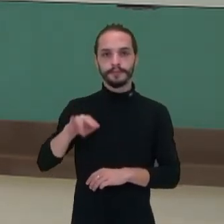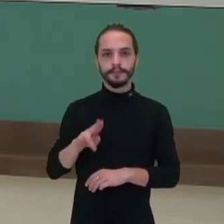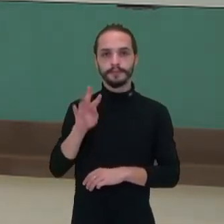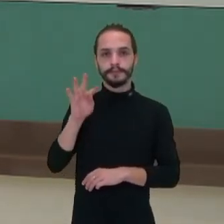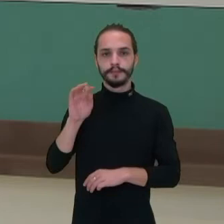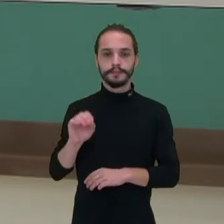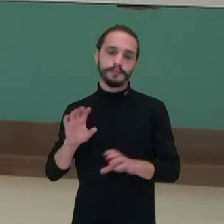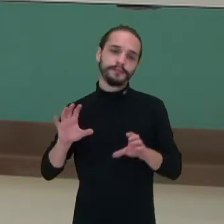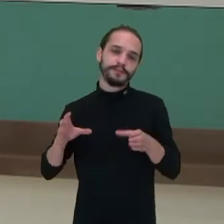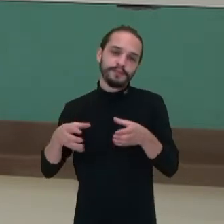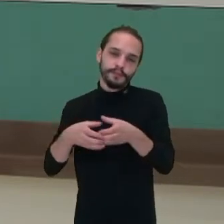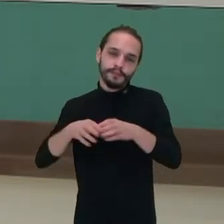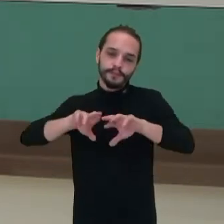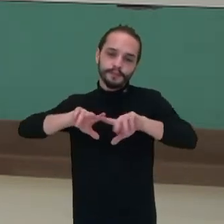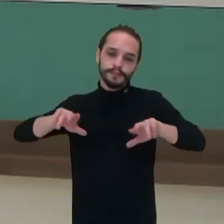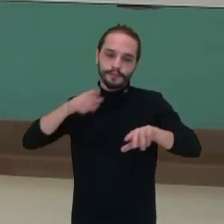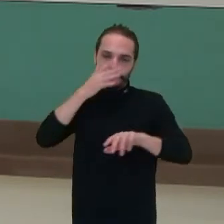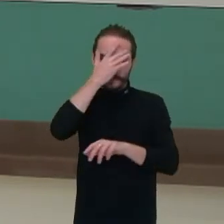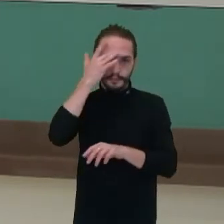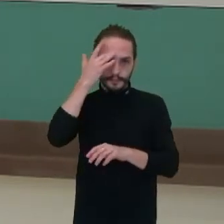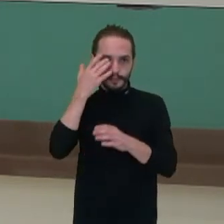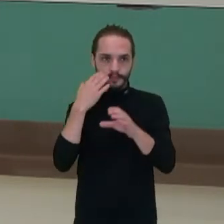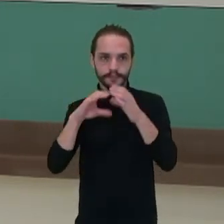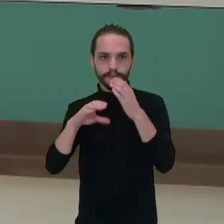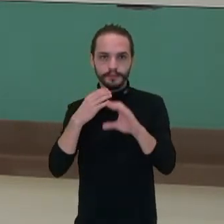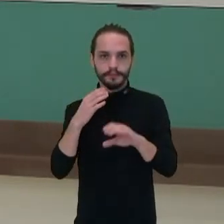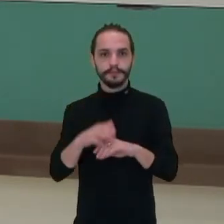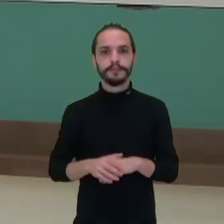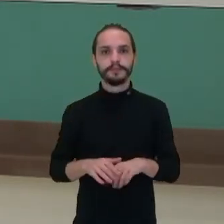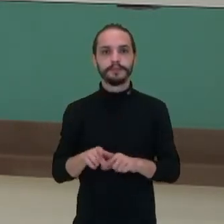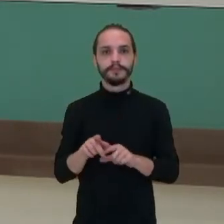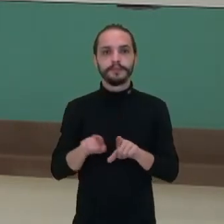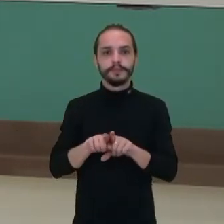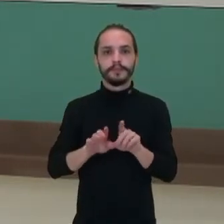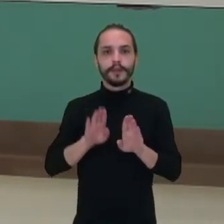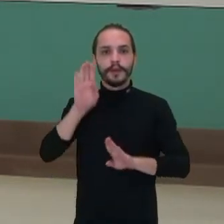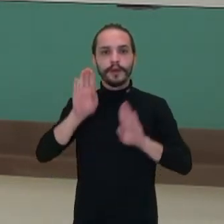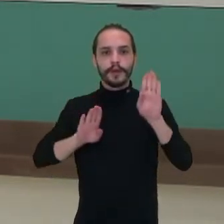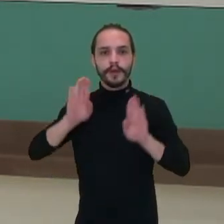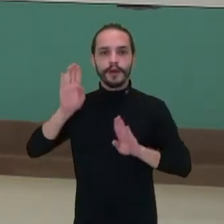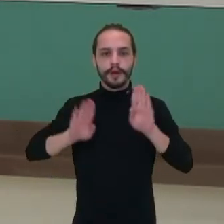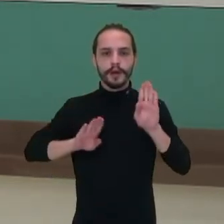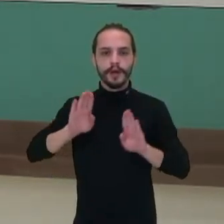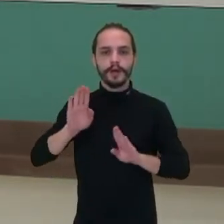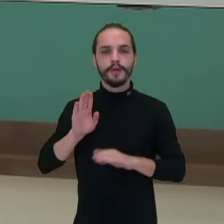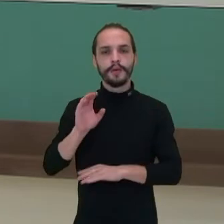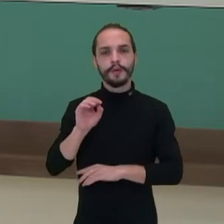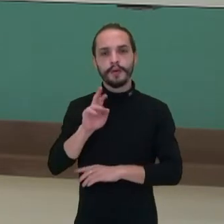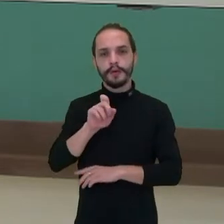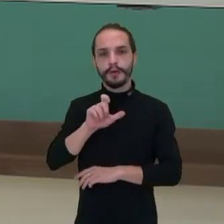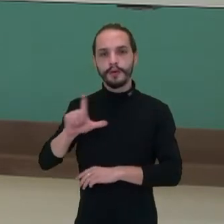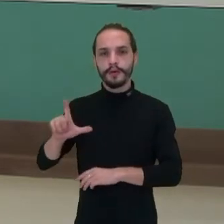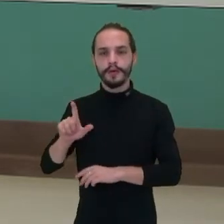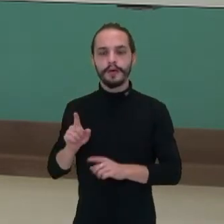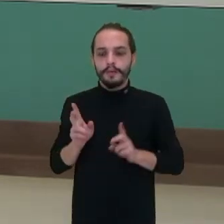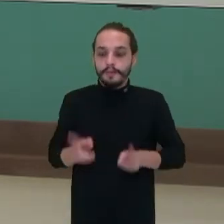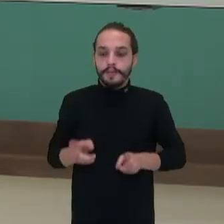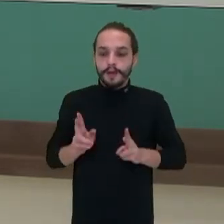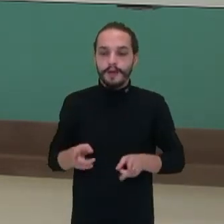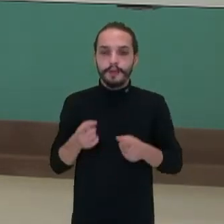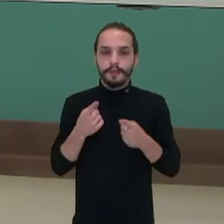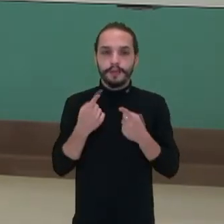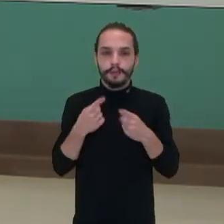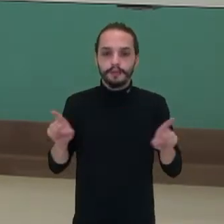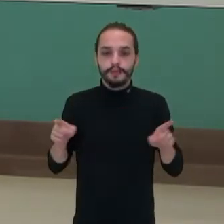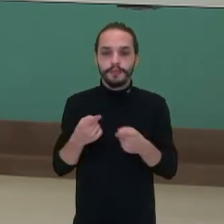palavra fala, várias pessoas acompanhando. Nós temos o coral, esse coral quando várias pessoas cantam em uníssono. Só lembrando vocês que